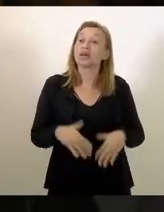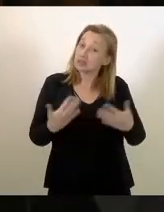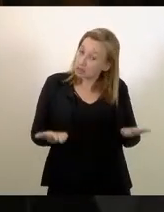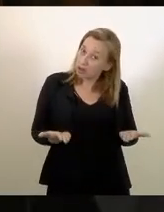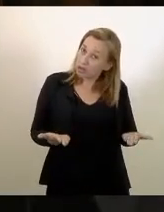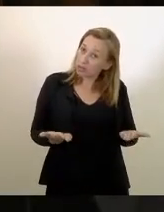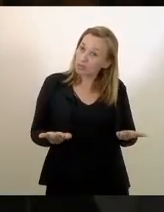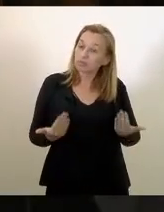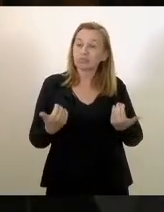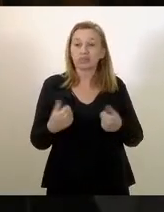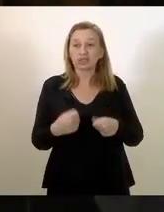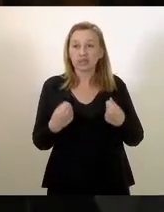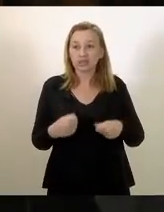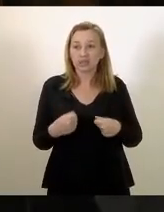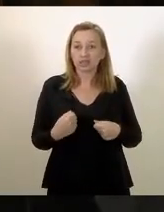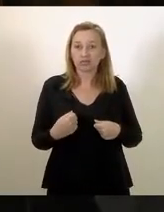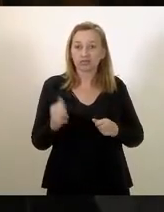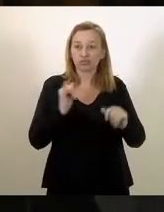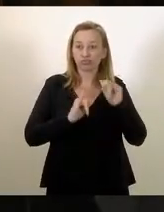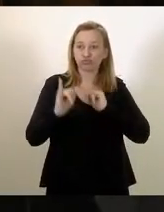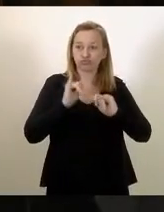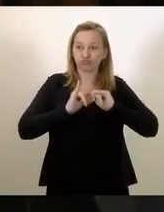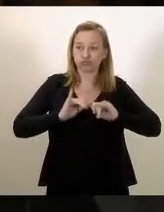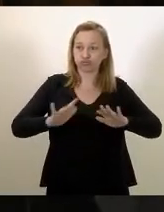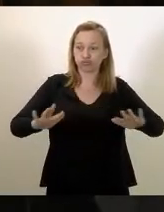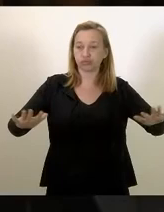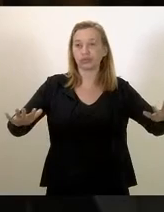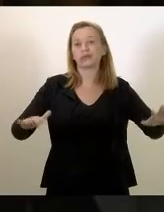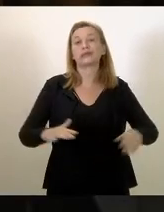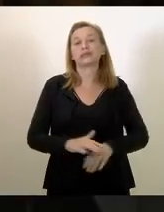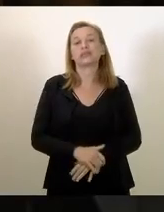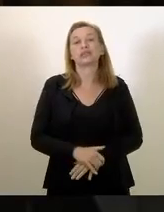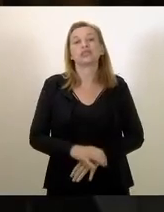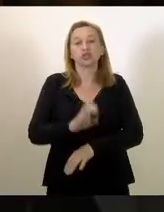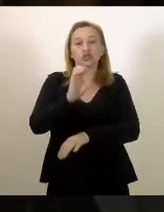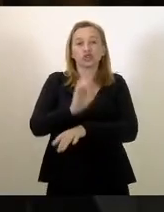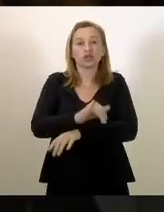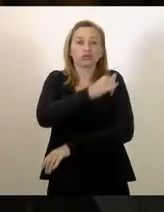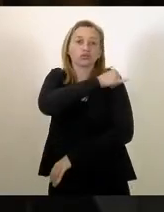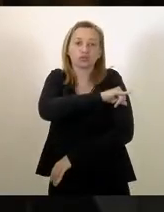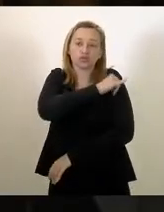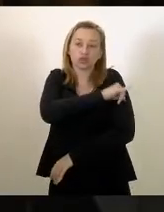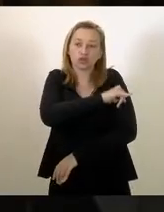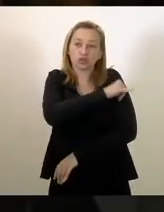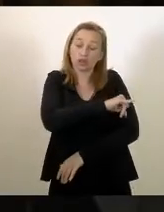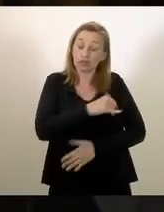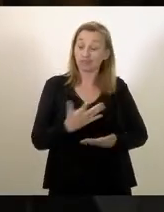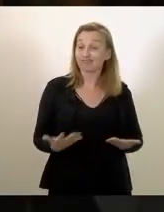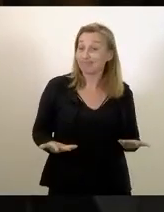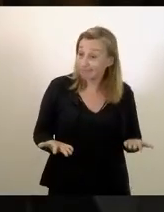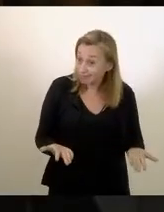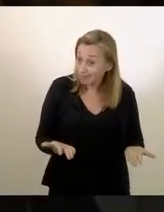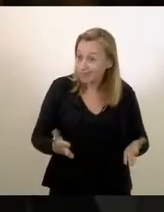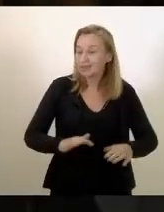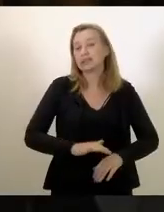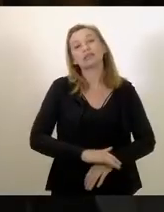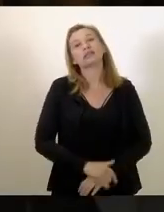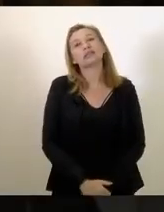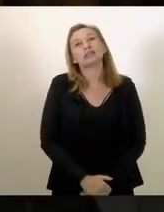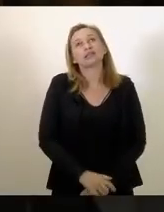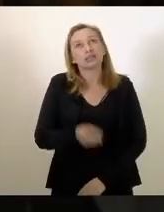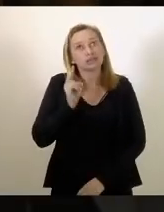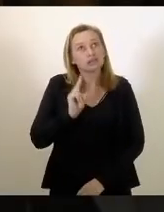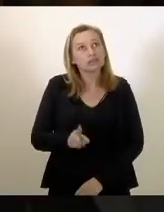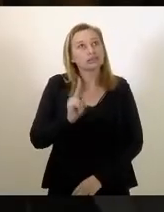que ouvir essa carrada de notícias e o estado do Rio de Janeiro para variar está